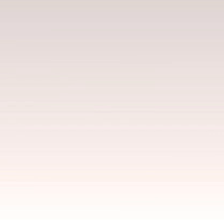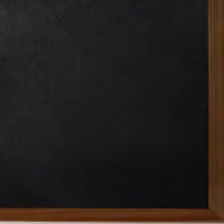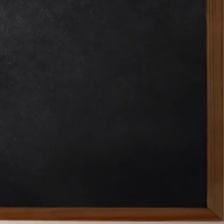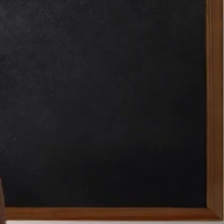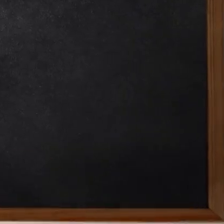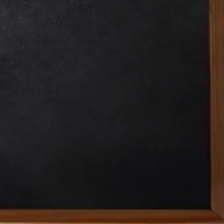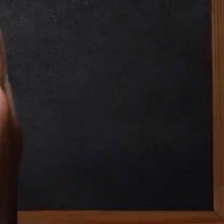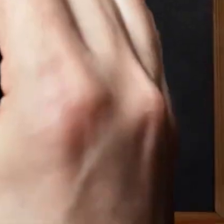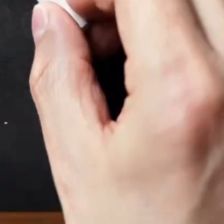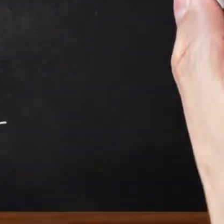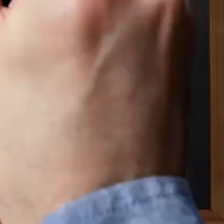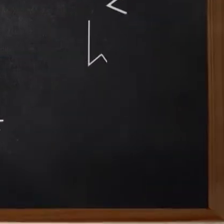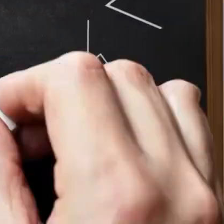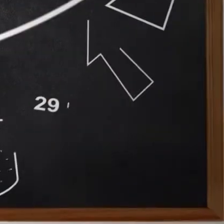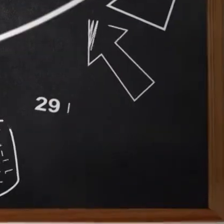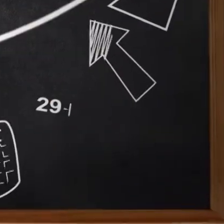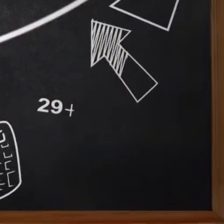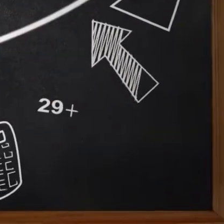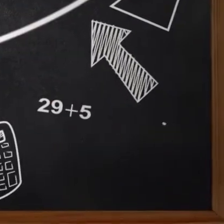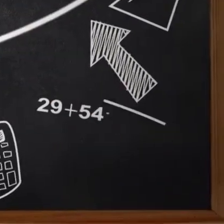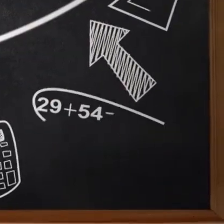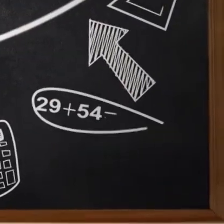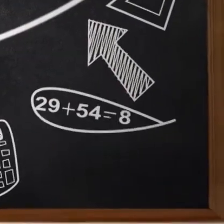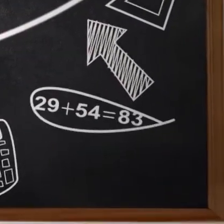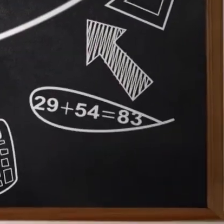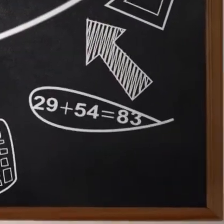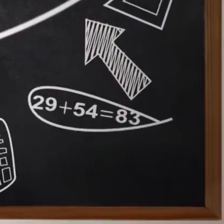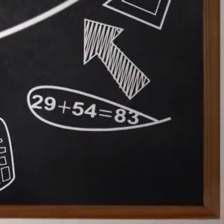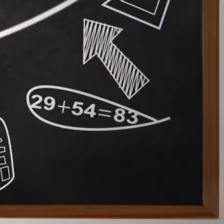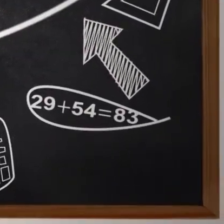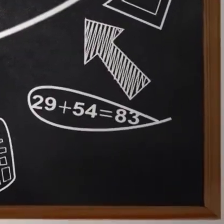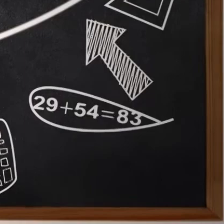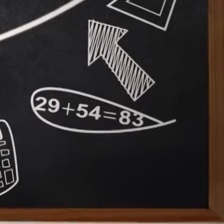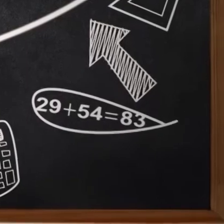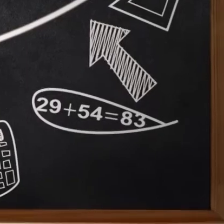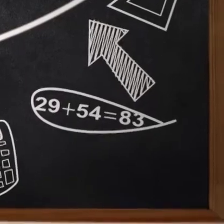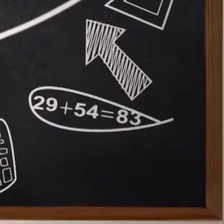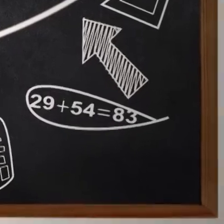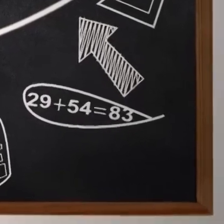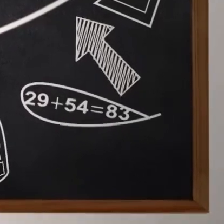E aí E aí